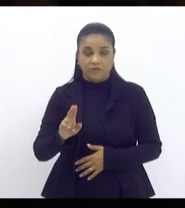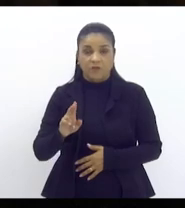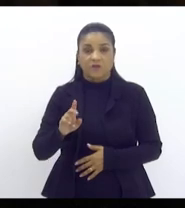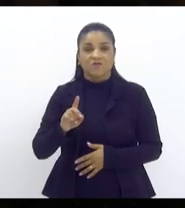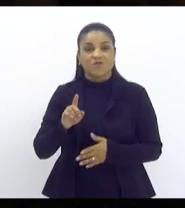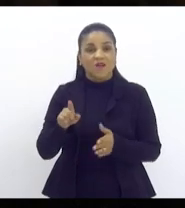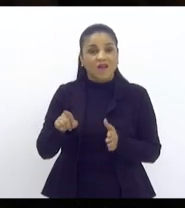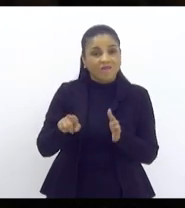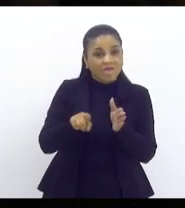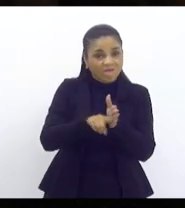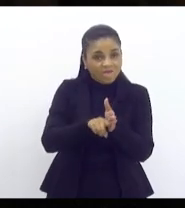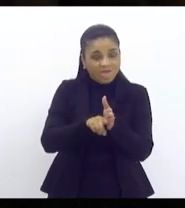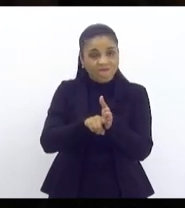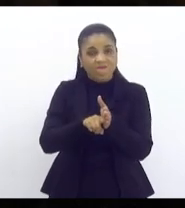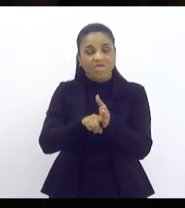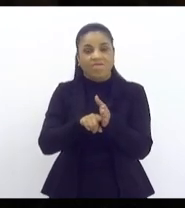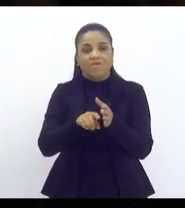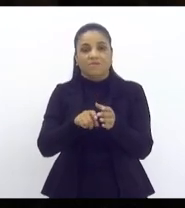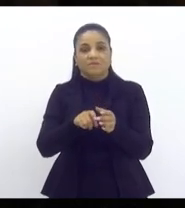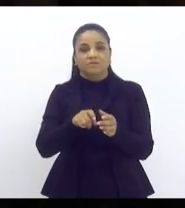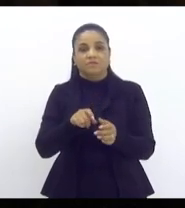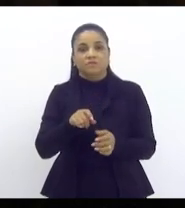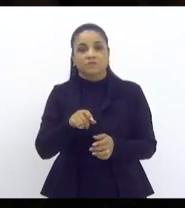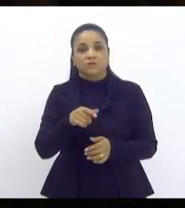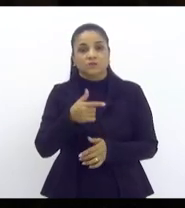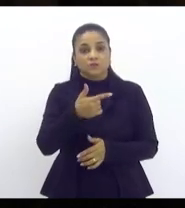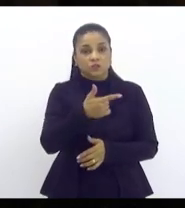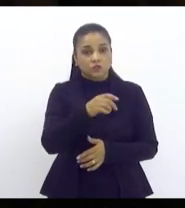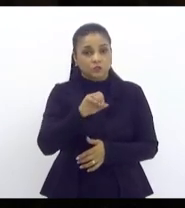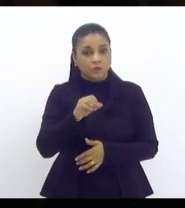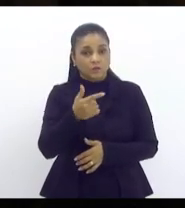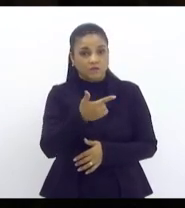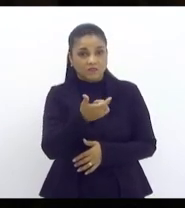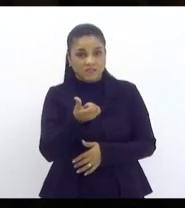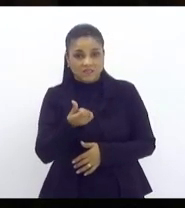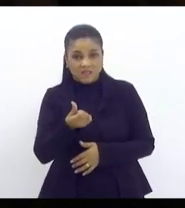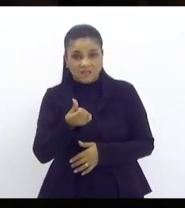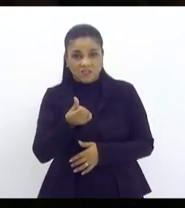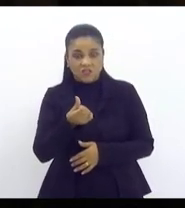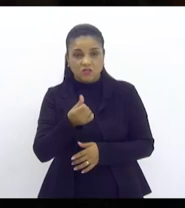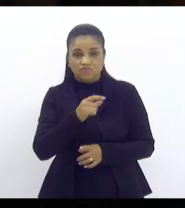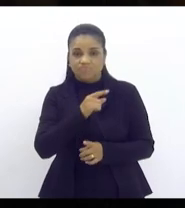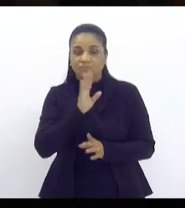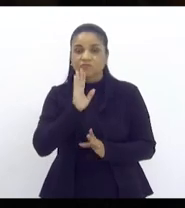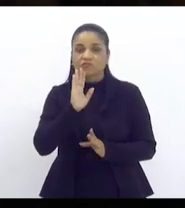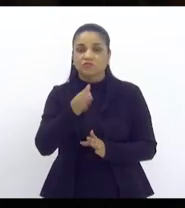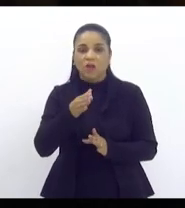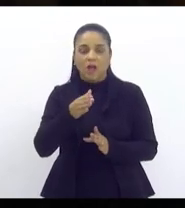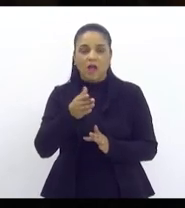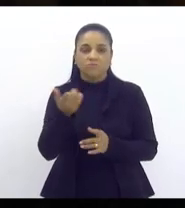déficit de 26 já foi atingido em